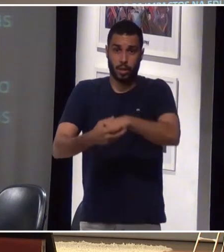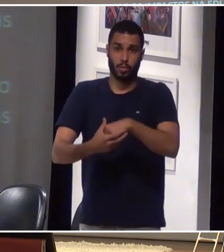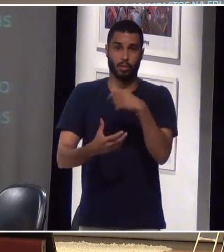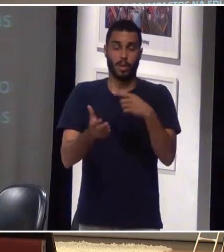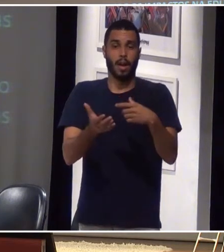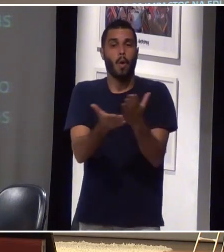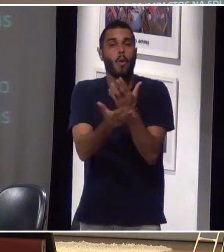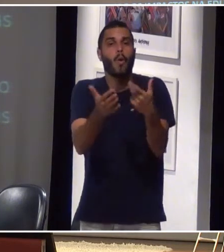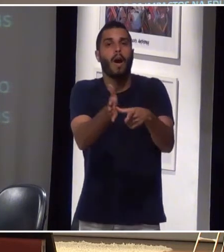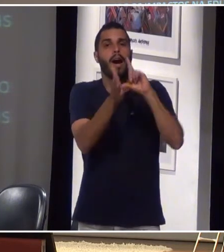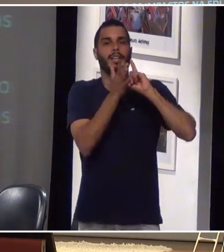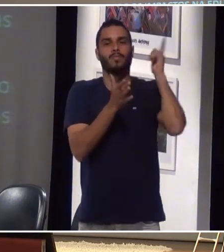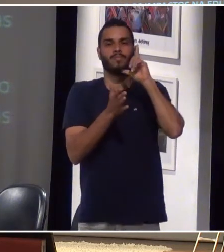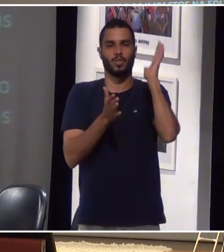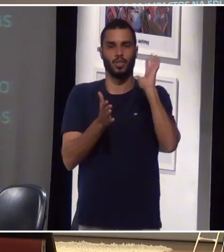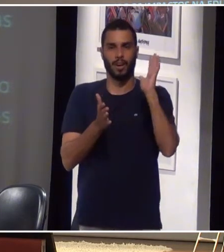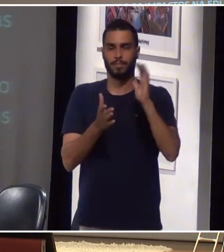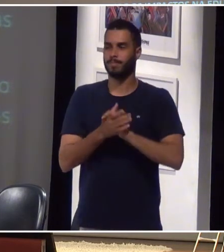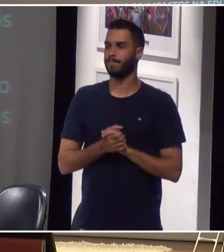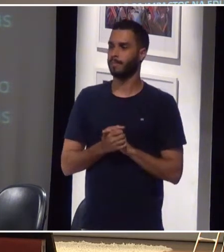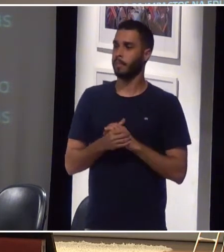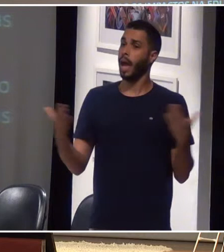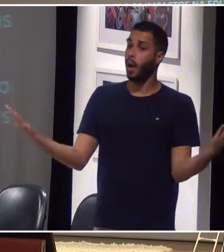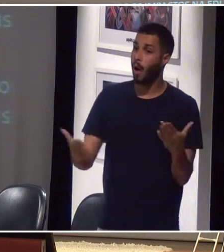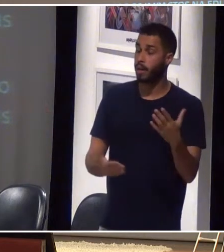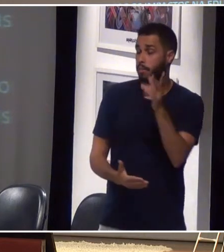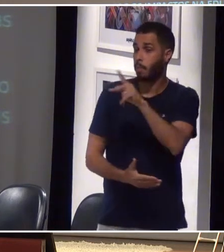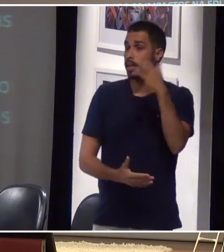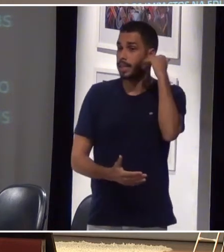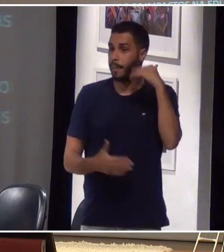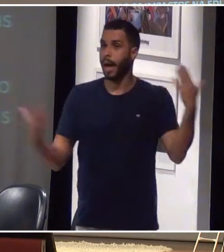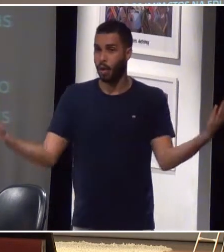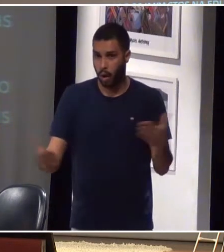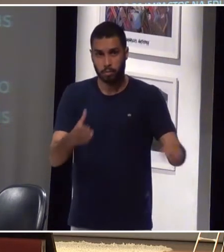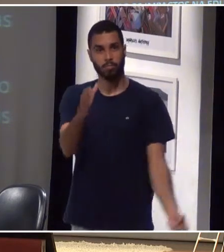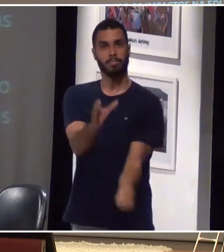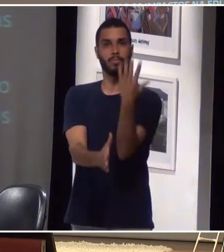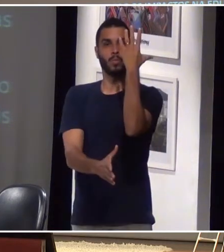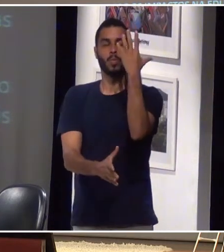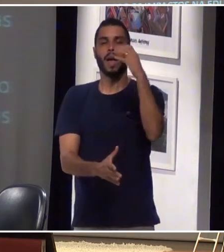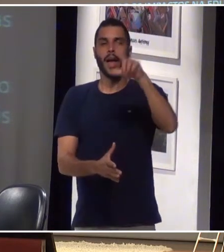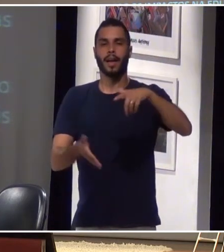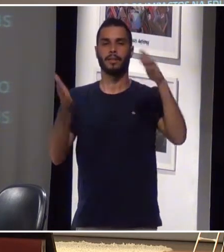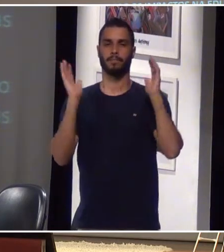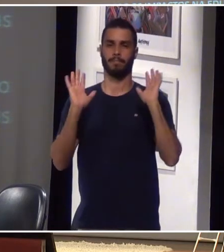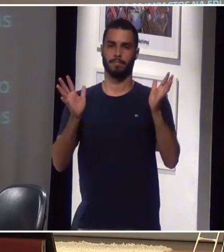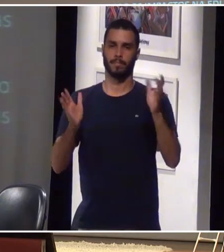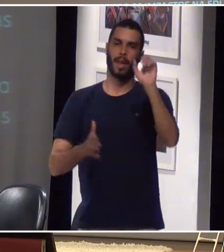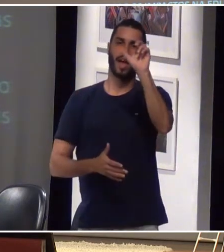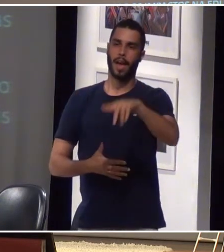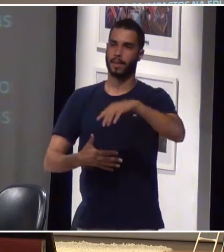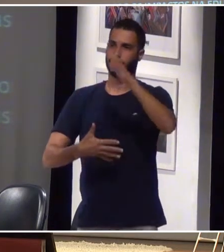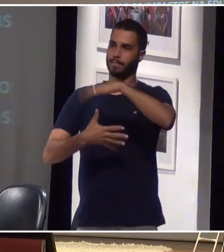Nessa linha ainda, todos os professores agora sabem língua de sinais. Esse é o principal argumento do Ministério da Educação para defender todos na